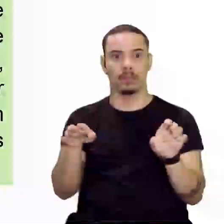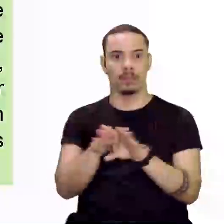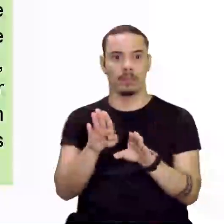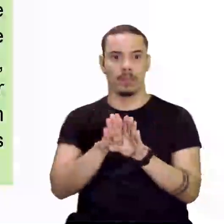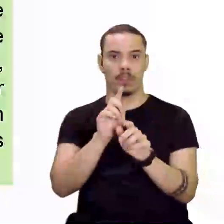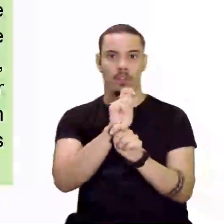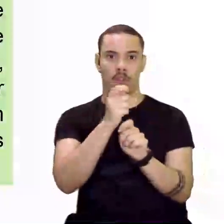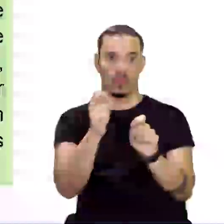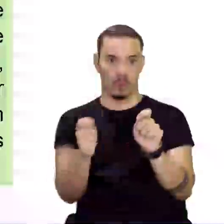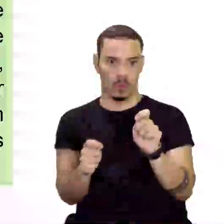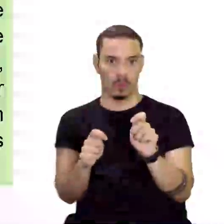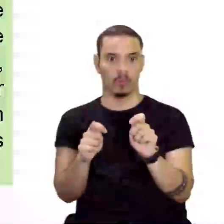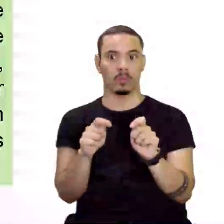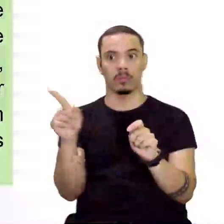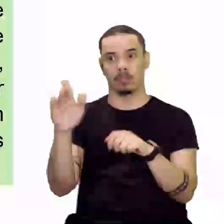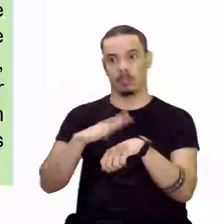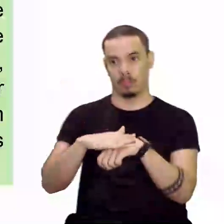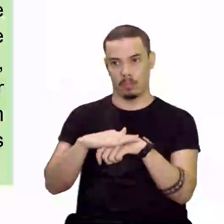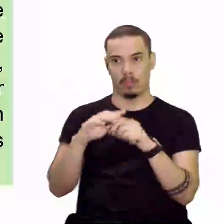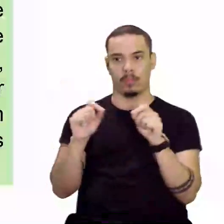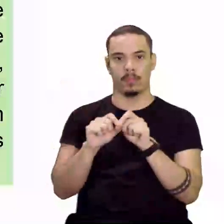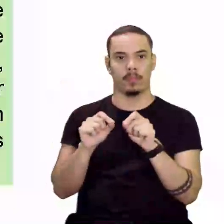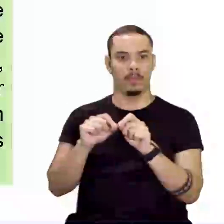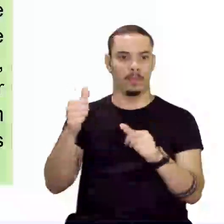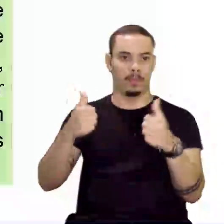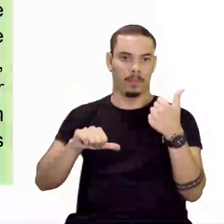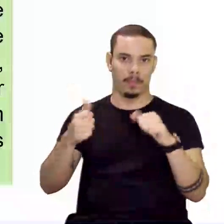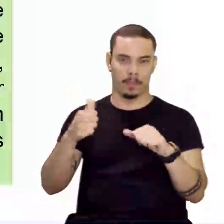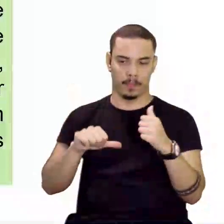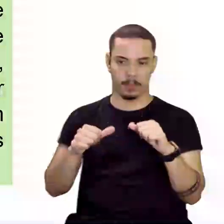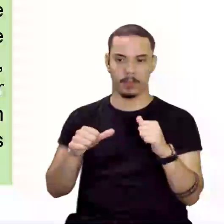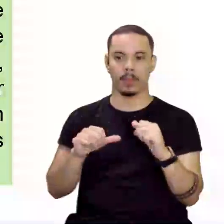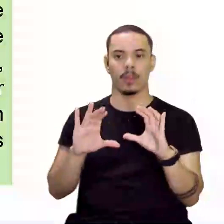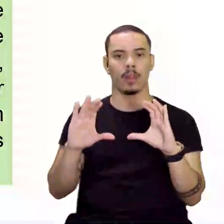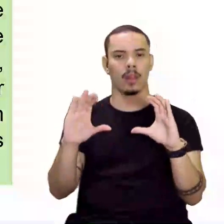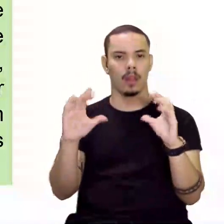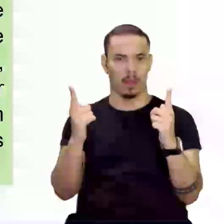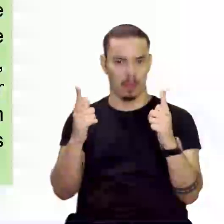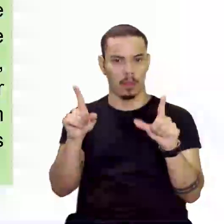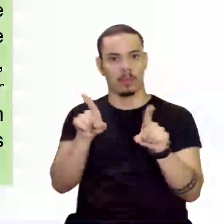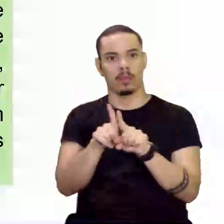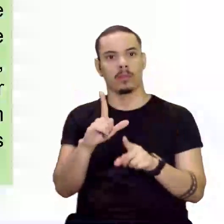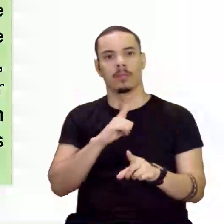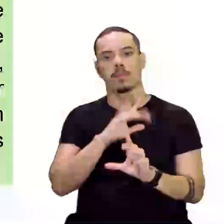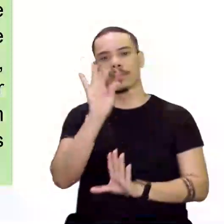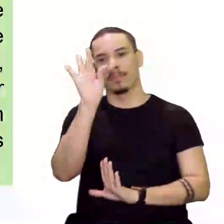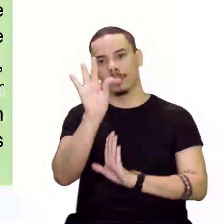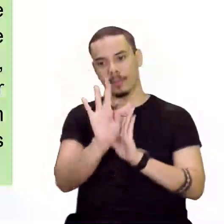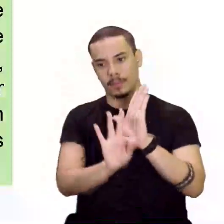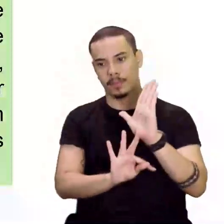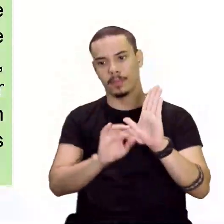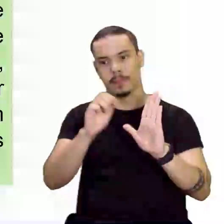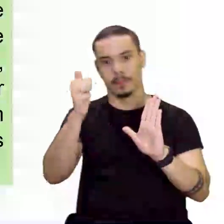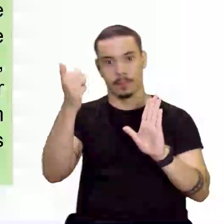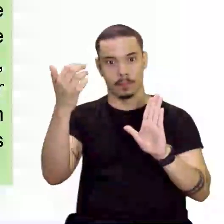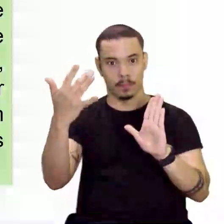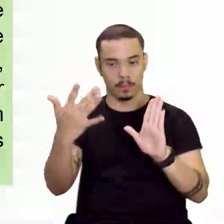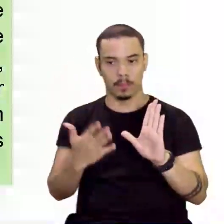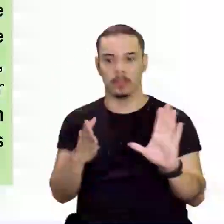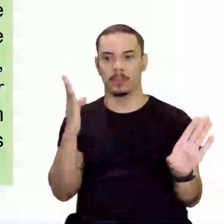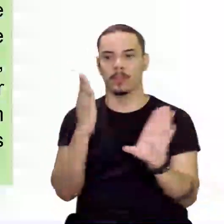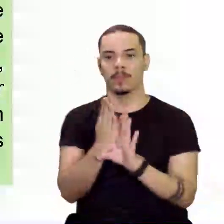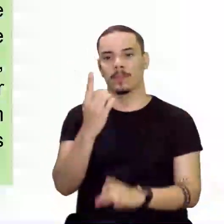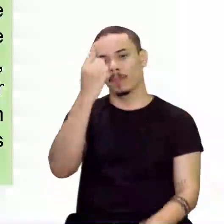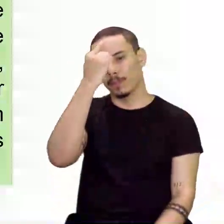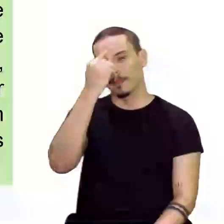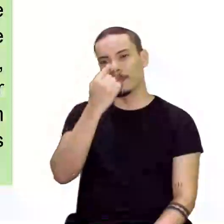geólogo. São esses que vão fazer essa análise. Claro que você tem aí também um texto falando que através de